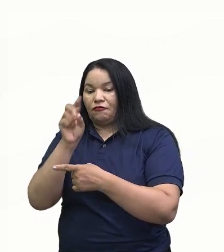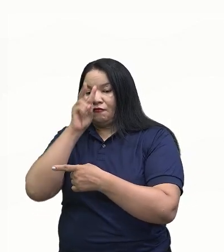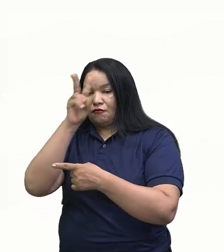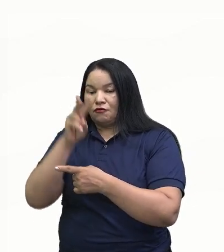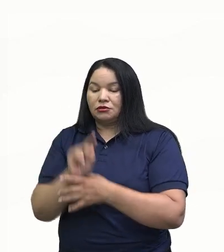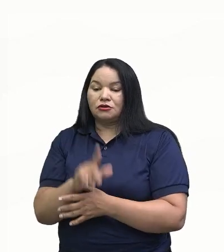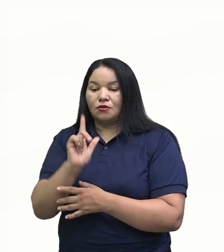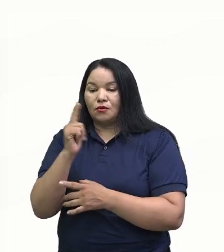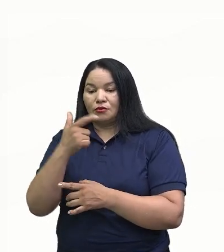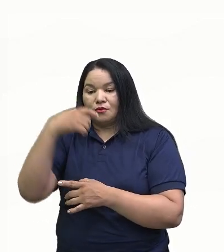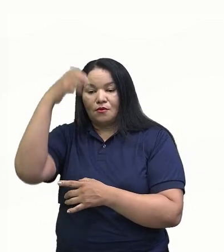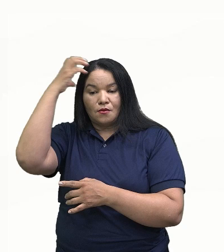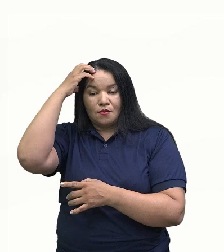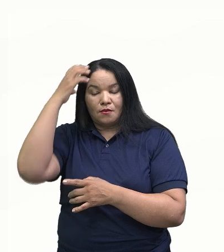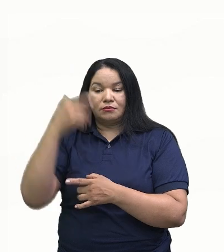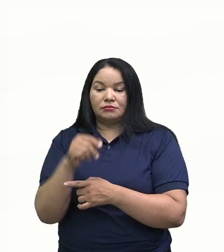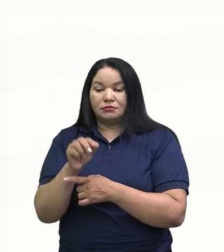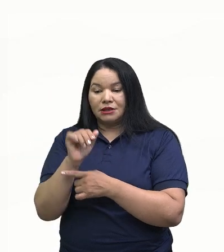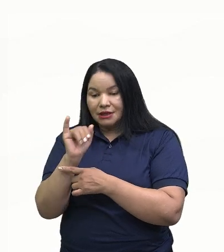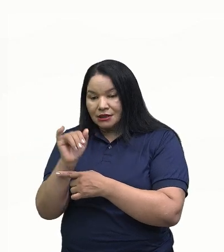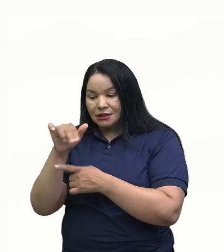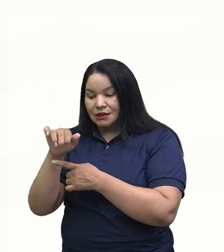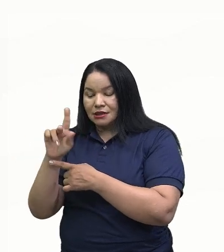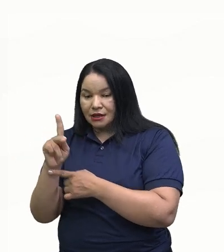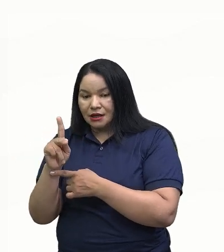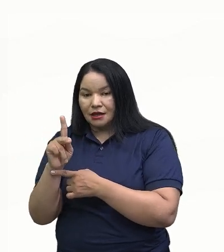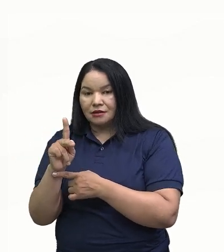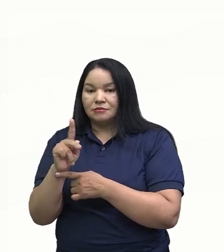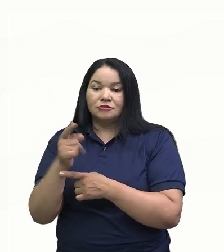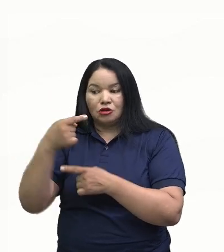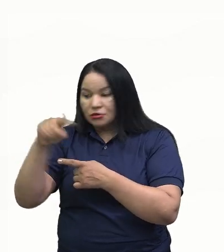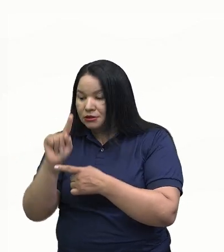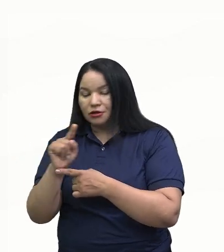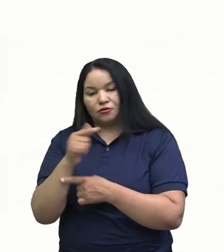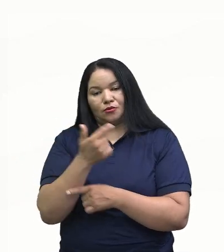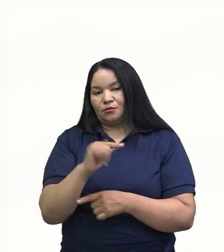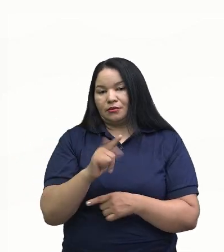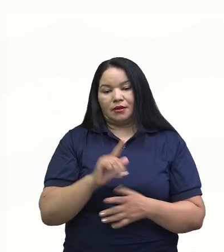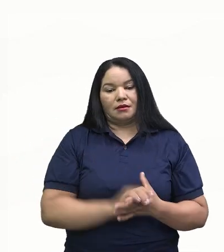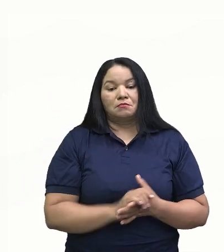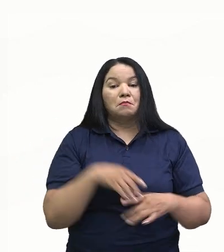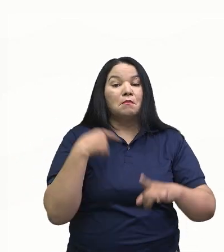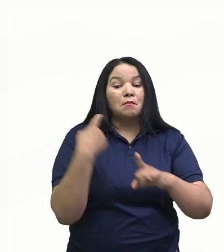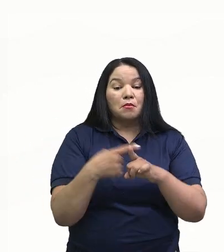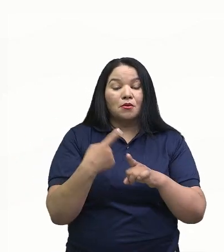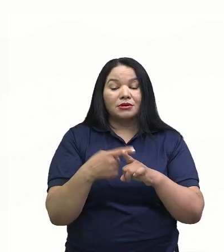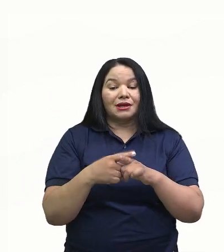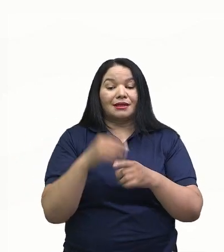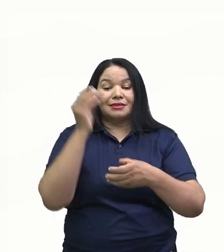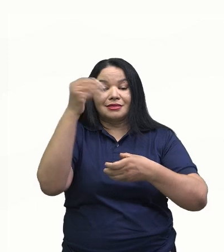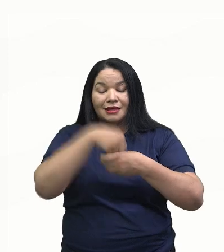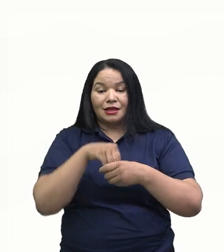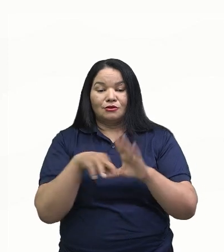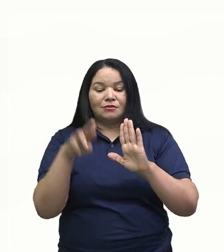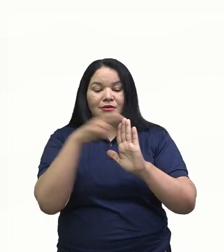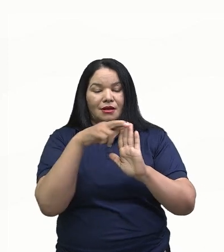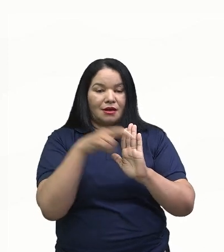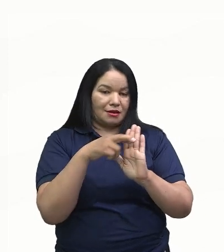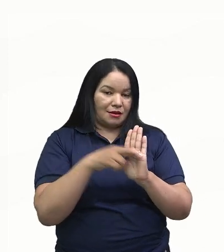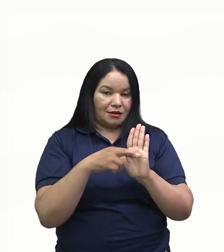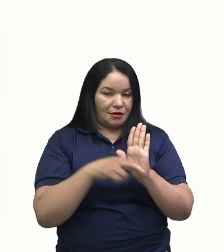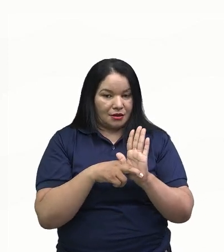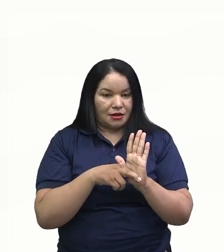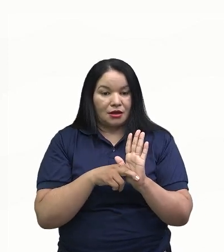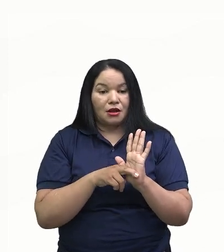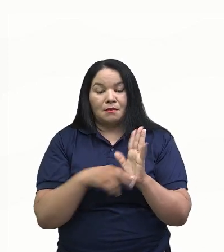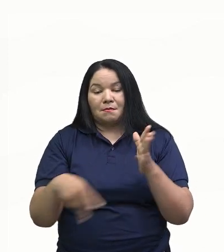esses hiatos, eles não recebem o acento tônico, porque eles estão dentro dessa regra aqui